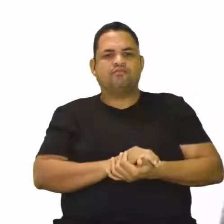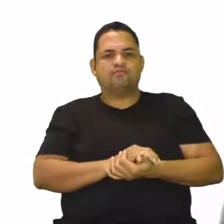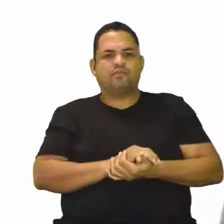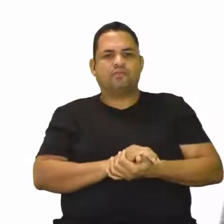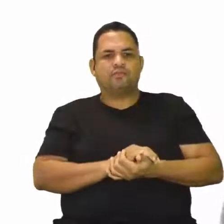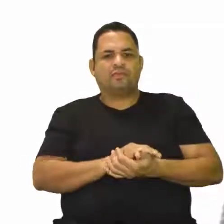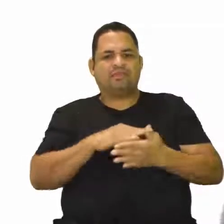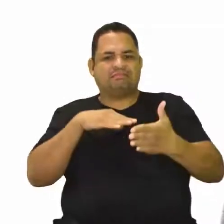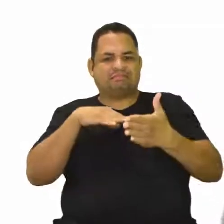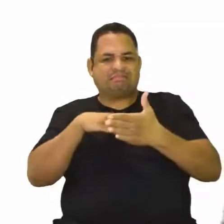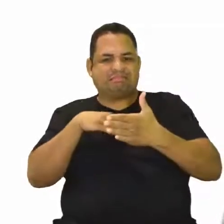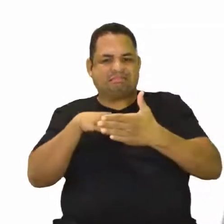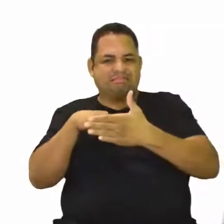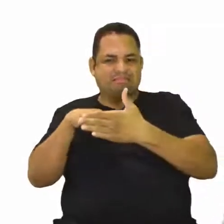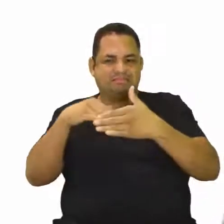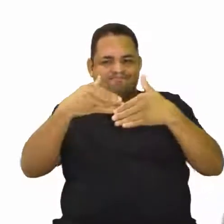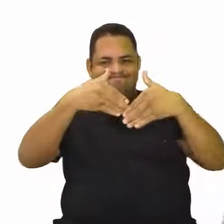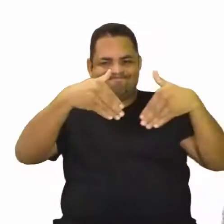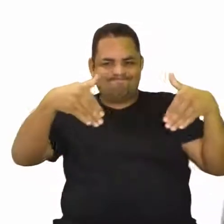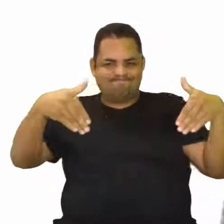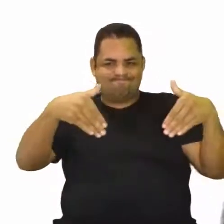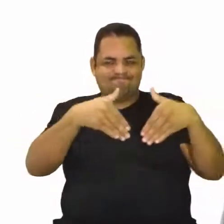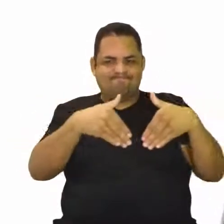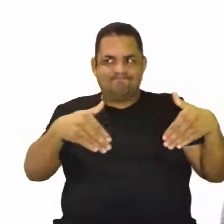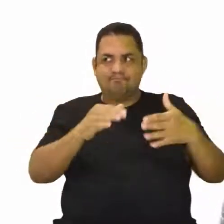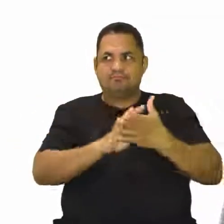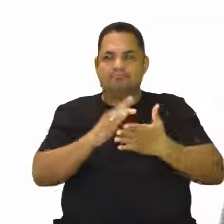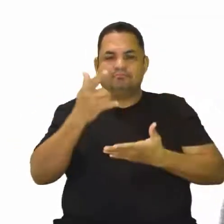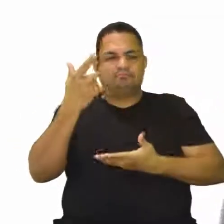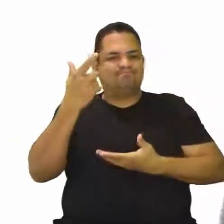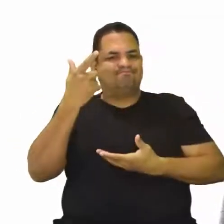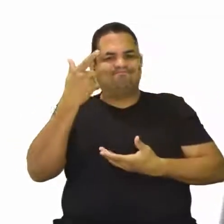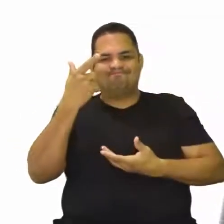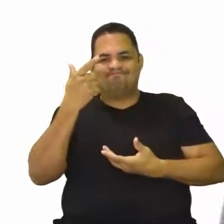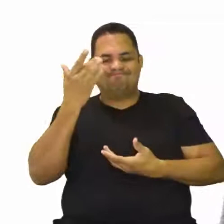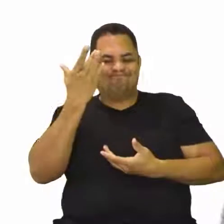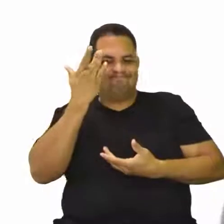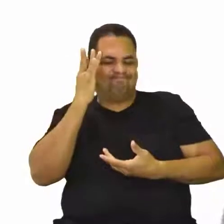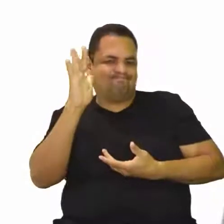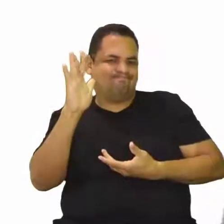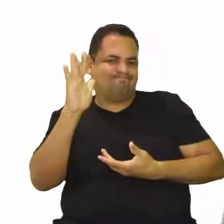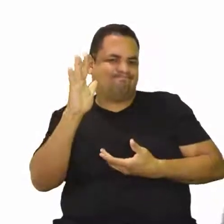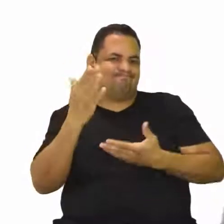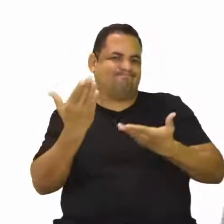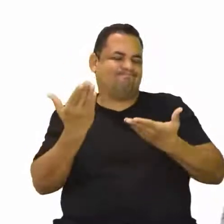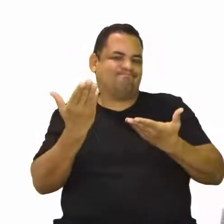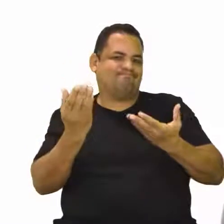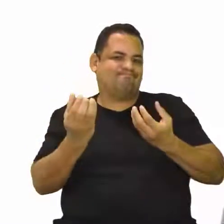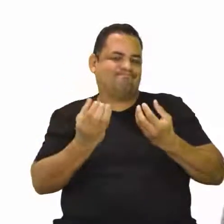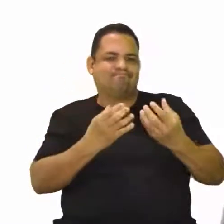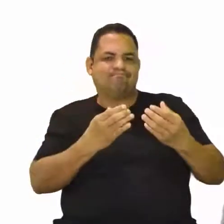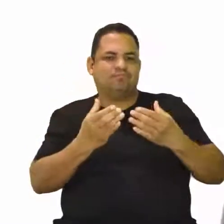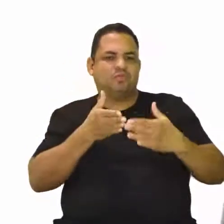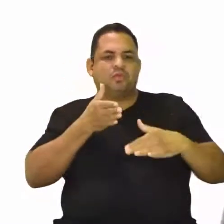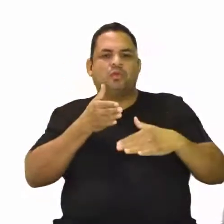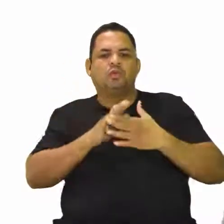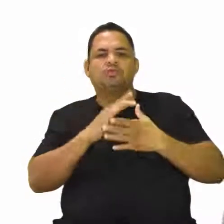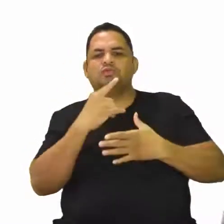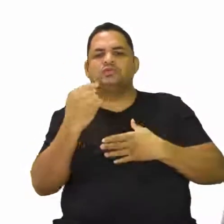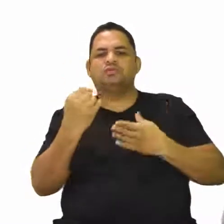estão encurralados quem não sabe não sabe por onde